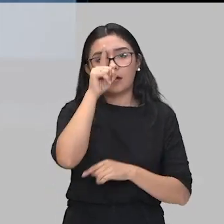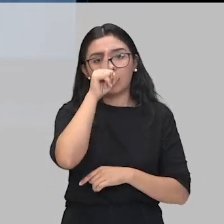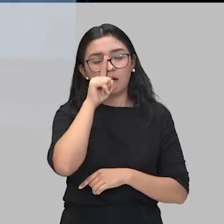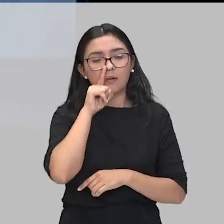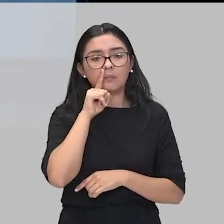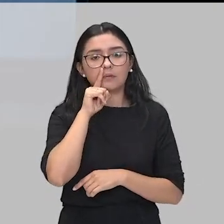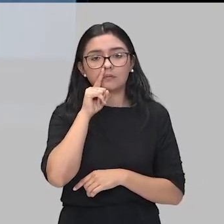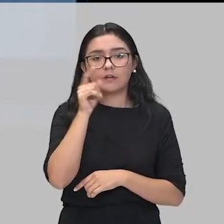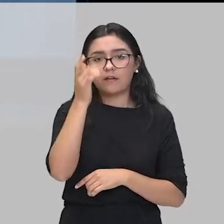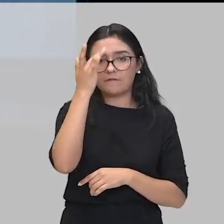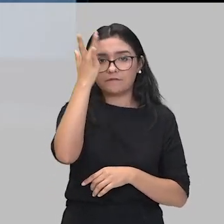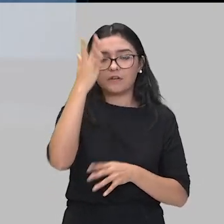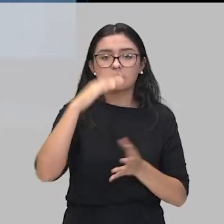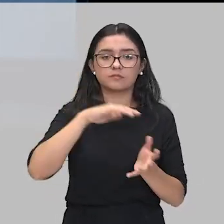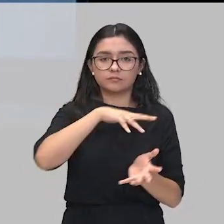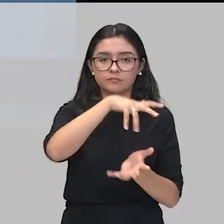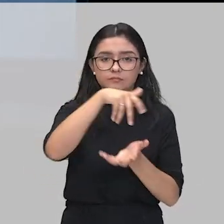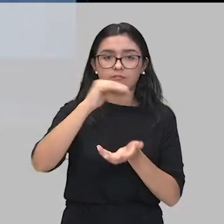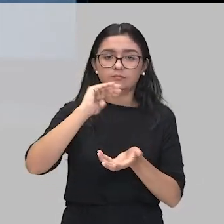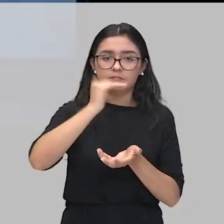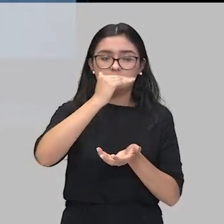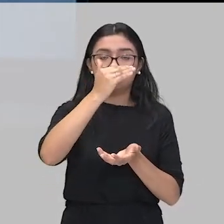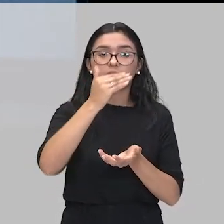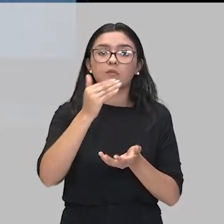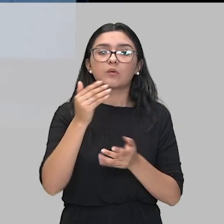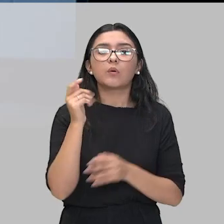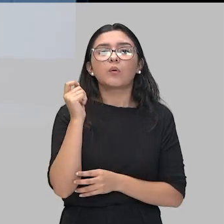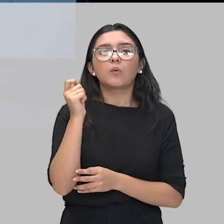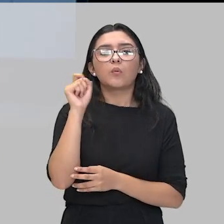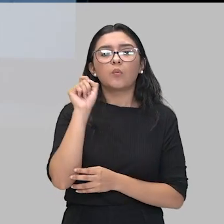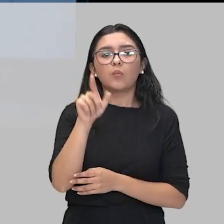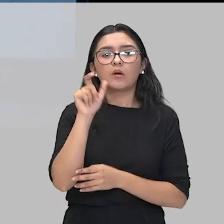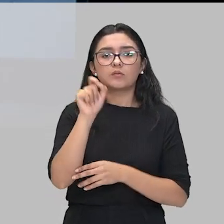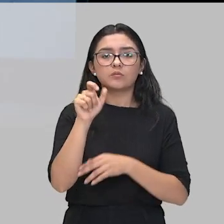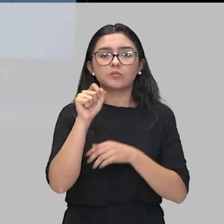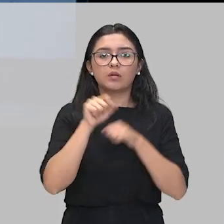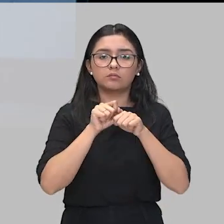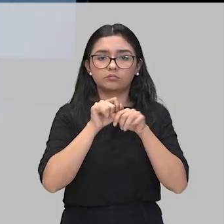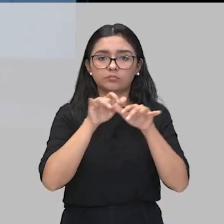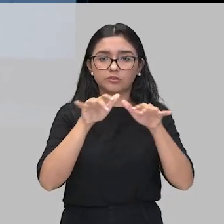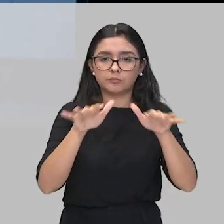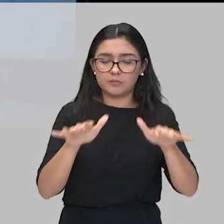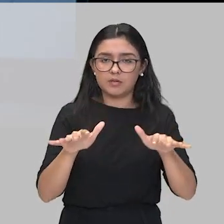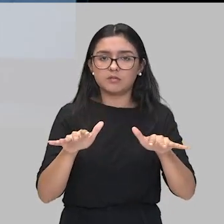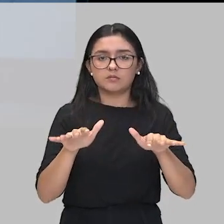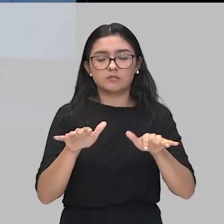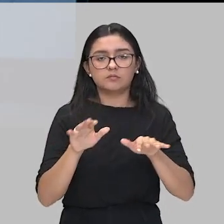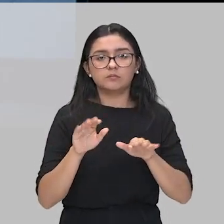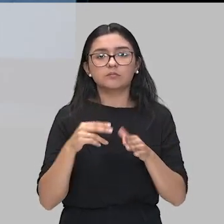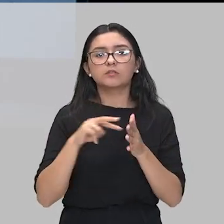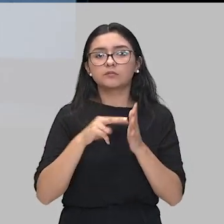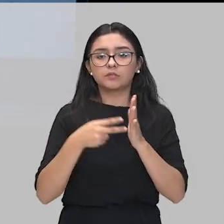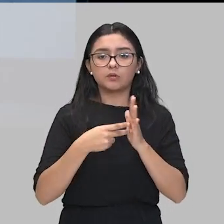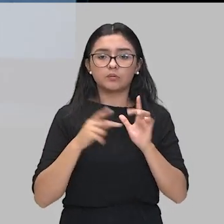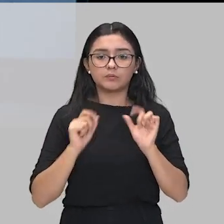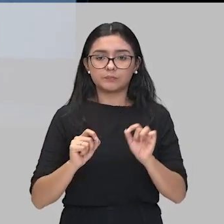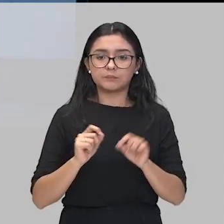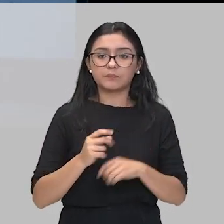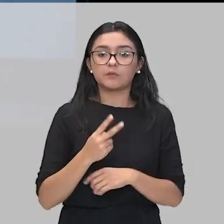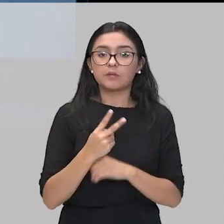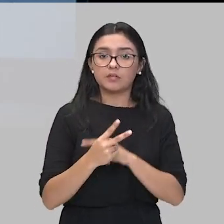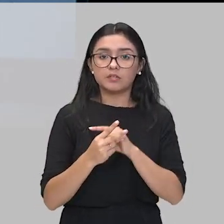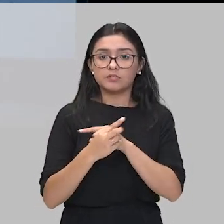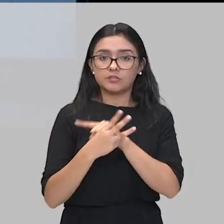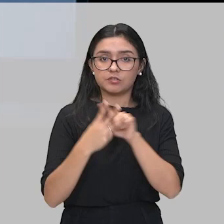fácil pela atmosfera. E o azul, ele se dispersa muito. Ou seja, quando aquelas três